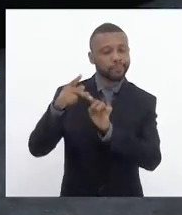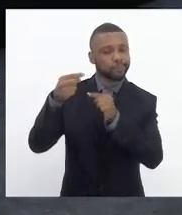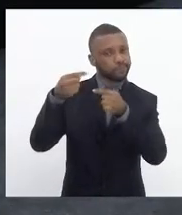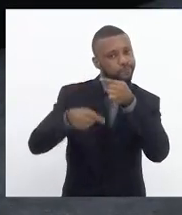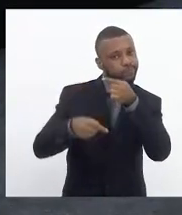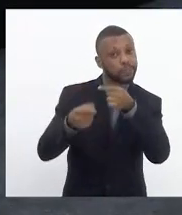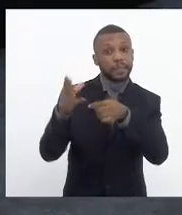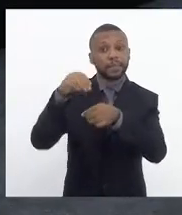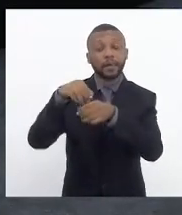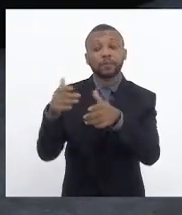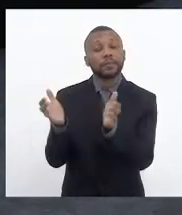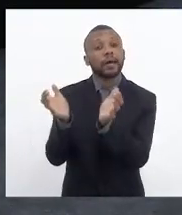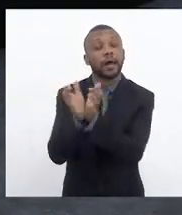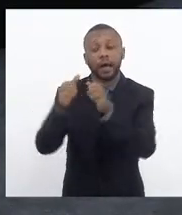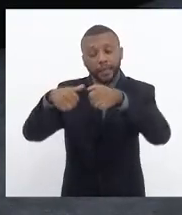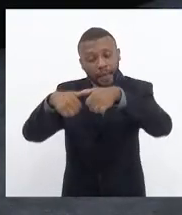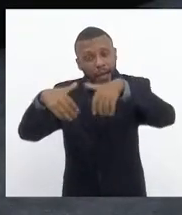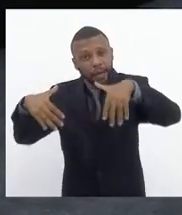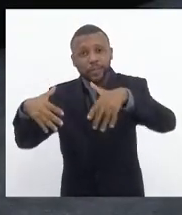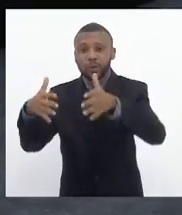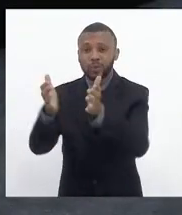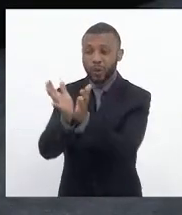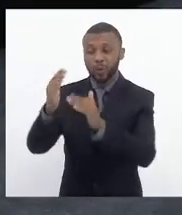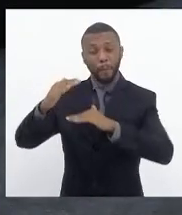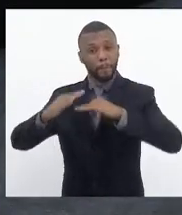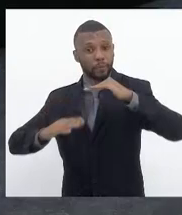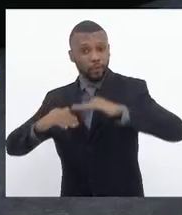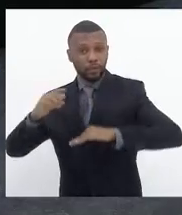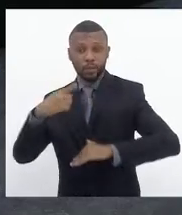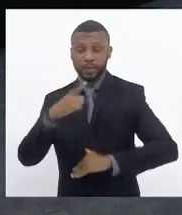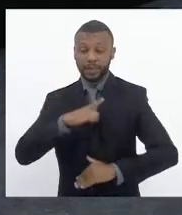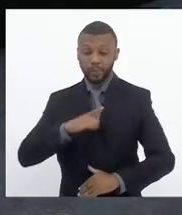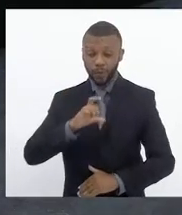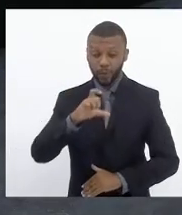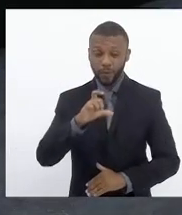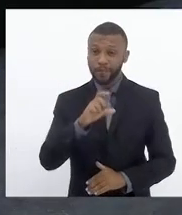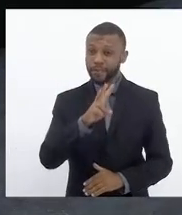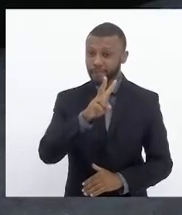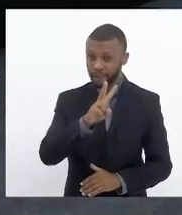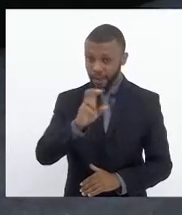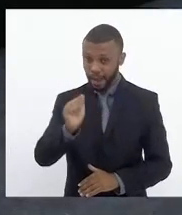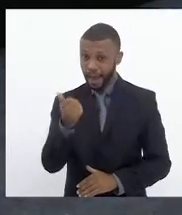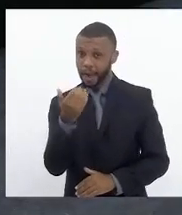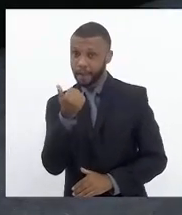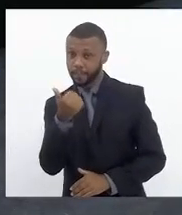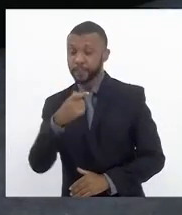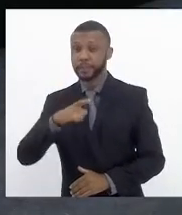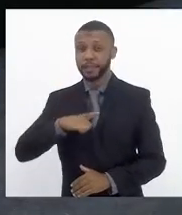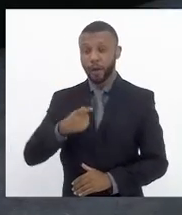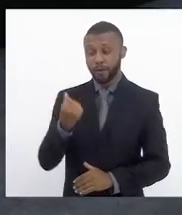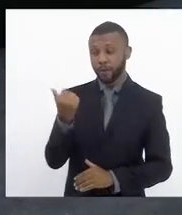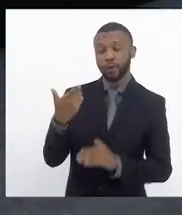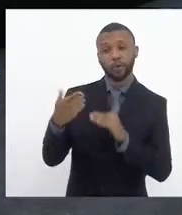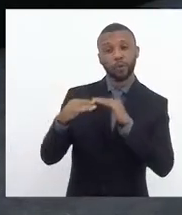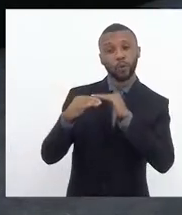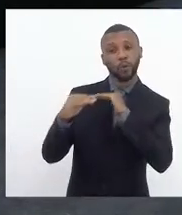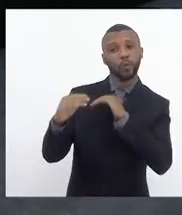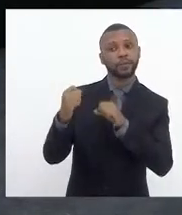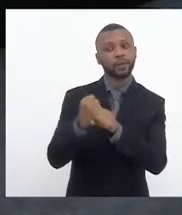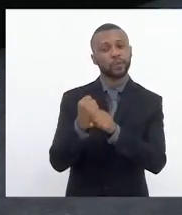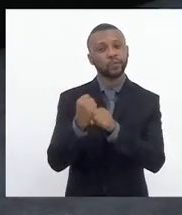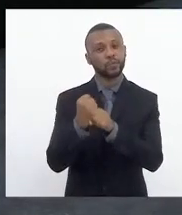dentro da própria categoria né Nós temos um vale-alimentação e tem o mesmo valor desde 2000